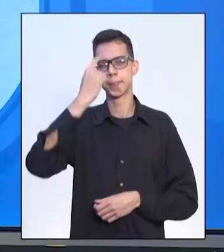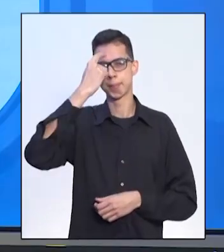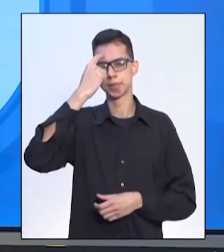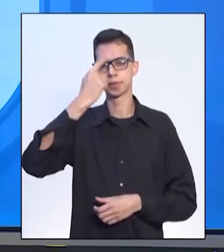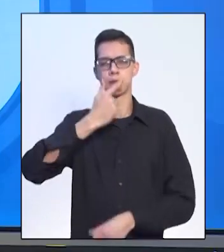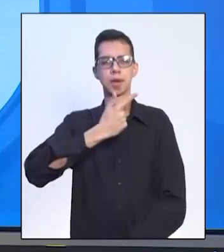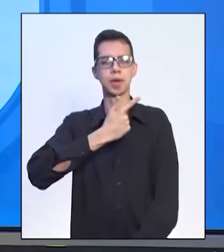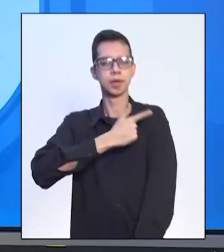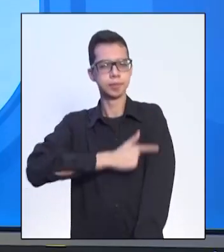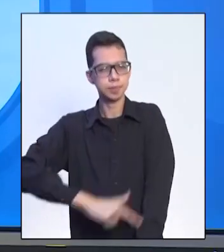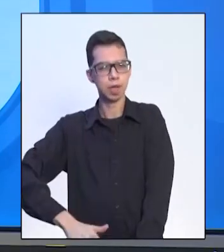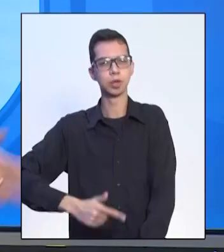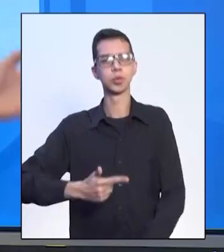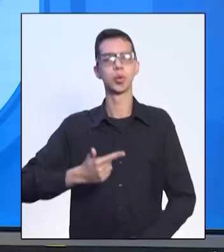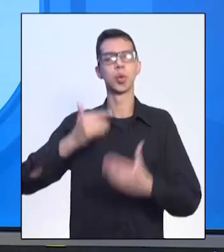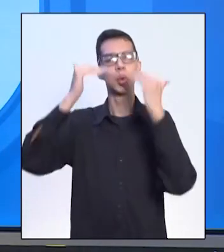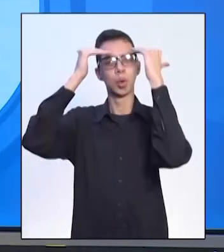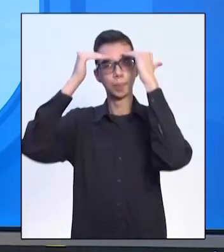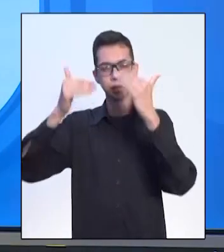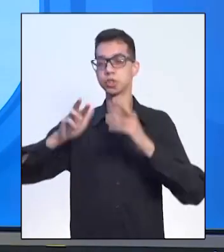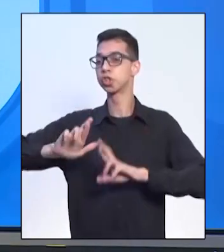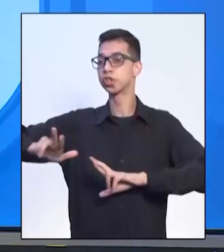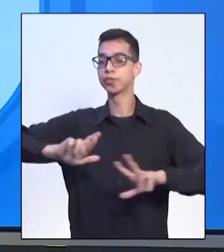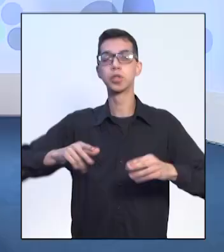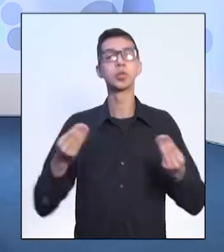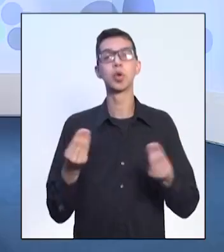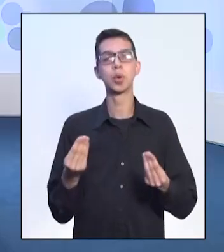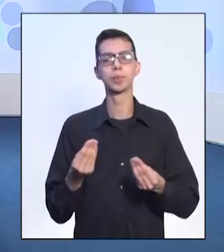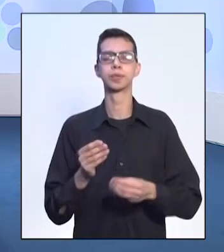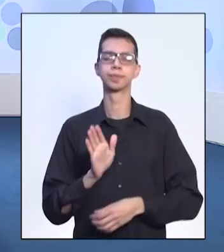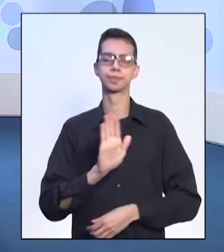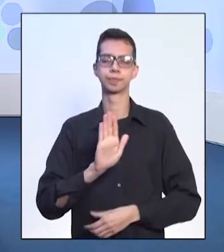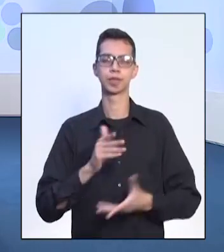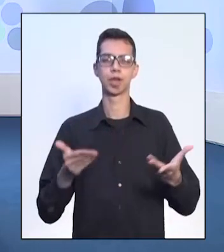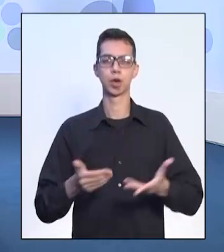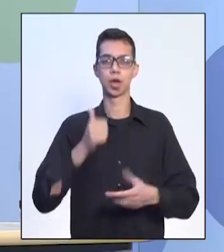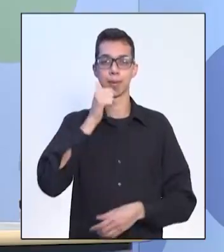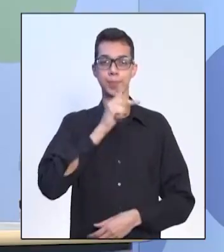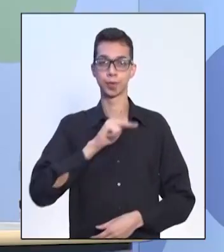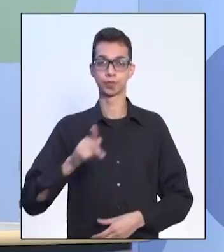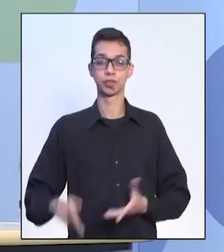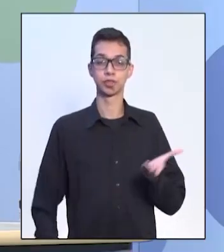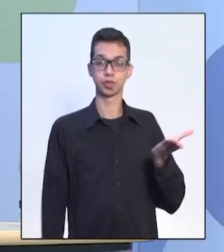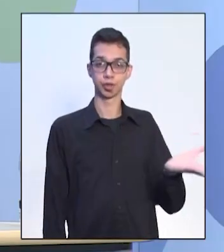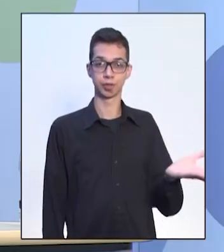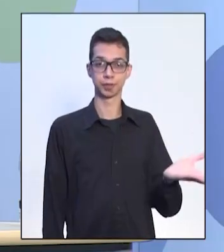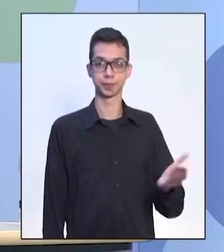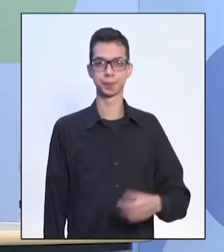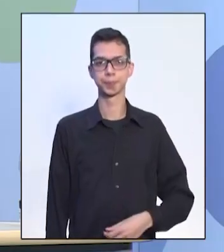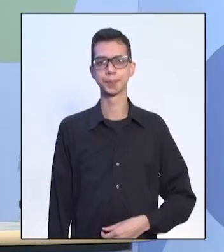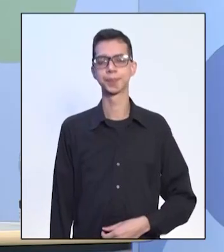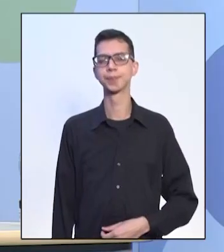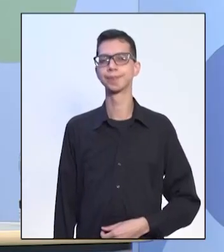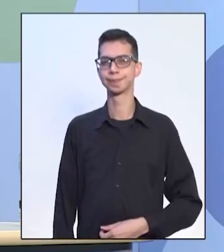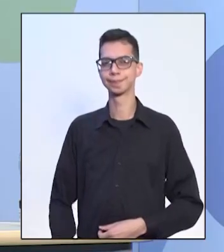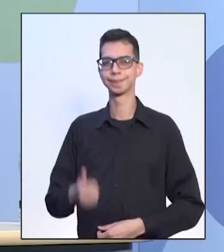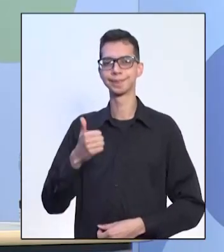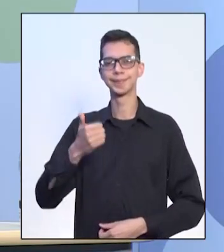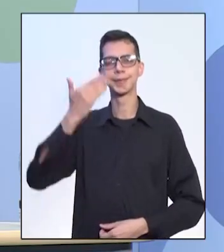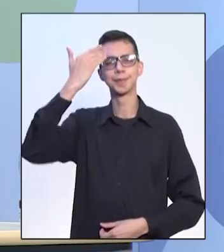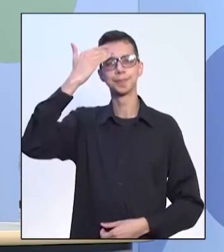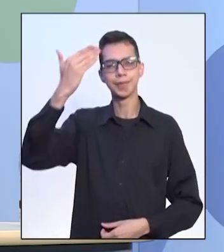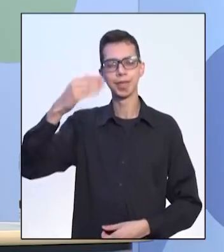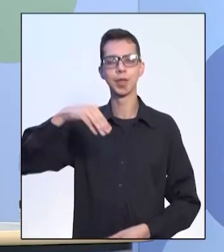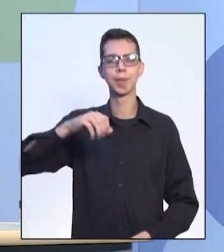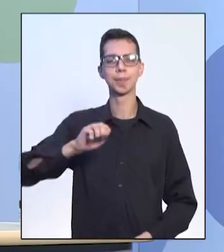às diferenças? Eu me despeço de vocês e deixo com você, Fê. Marconi, muito, muito obrigada. Você nos presenteou com a